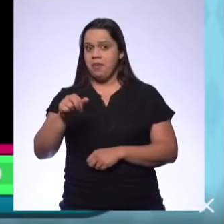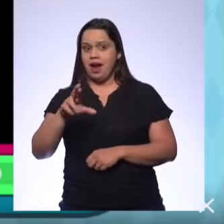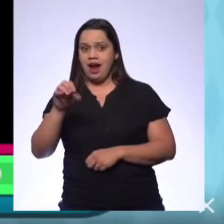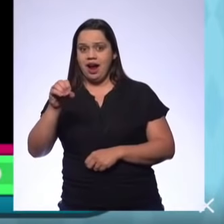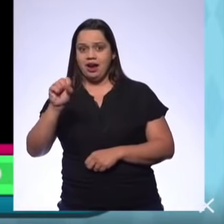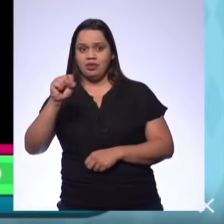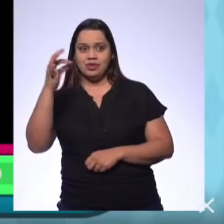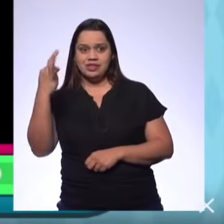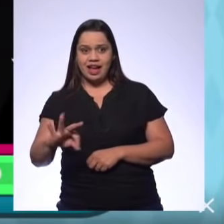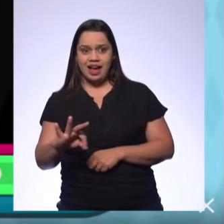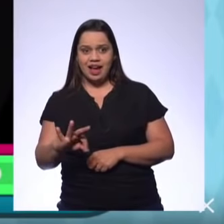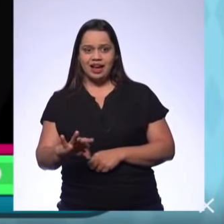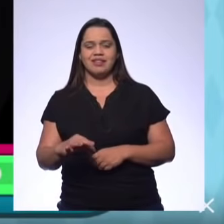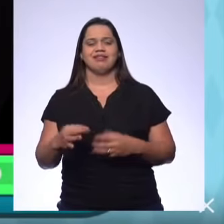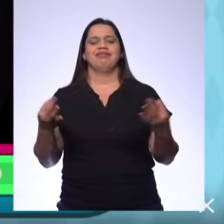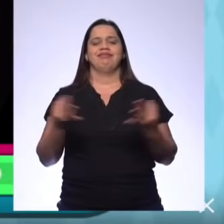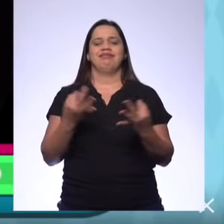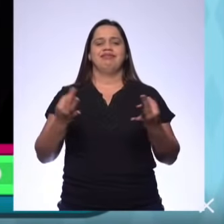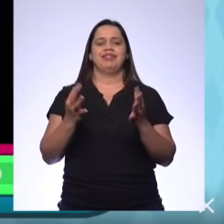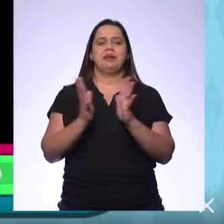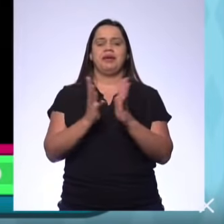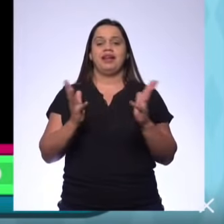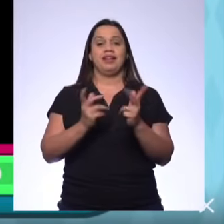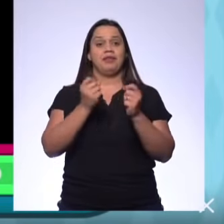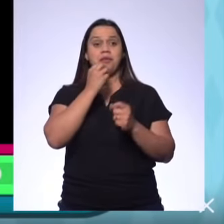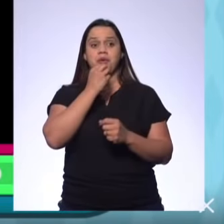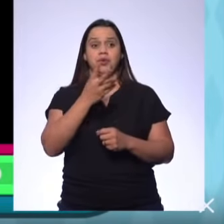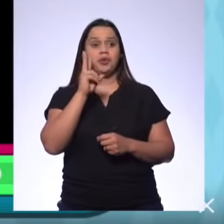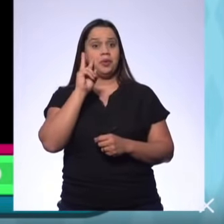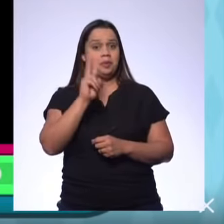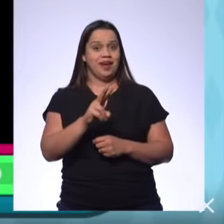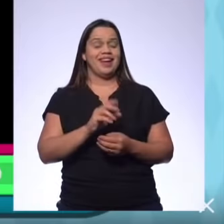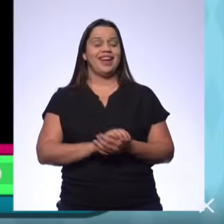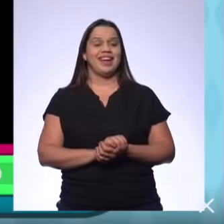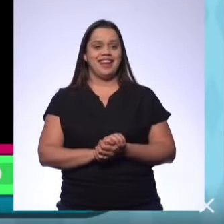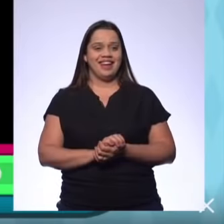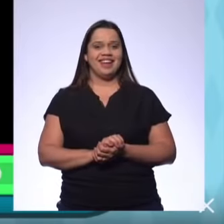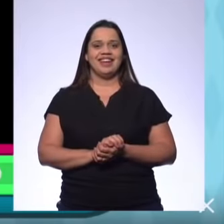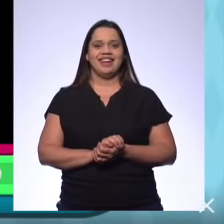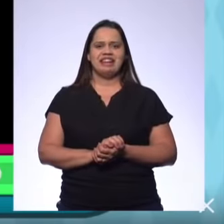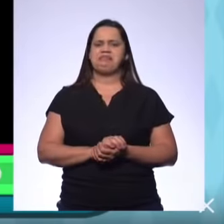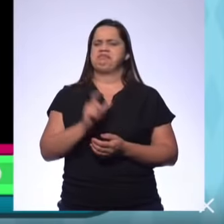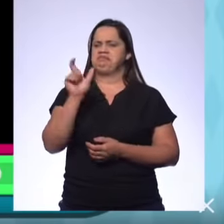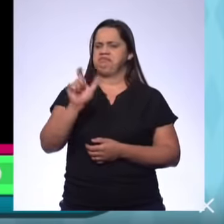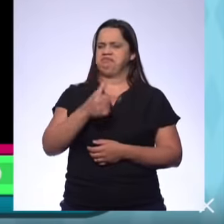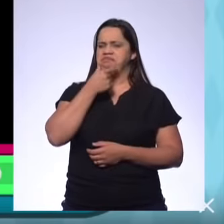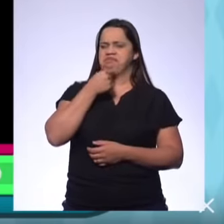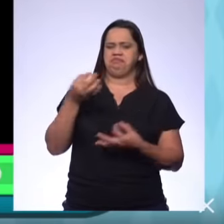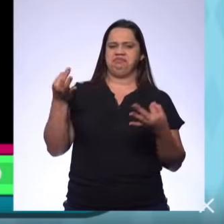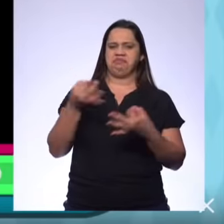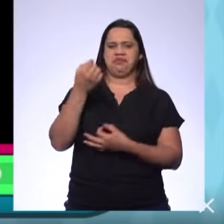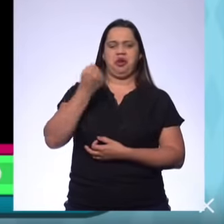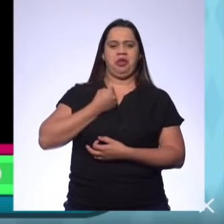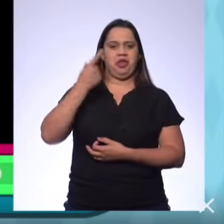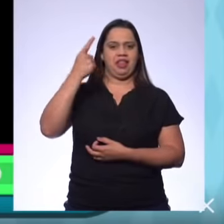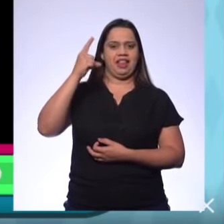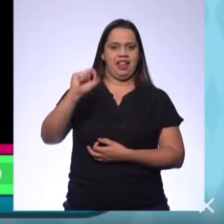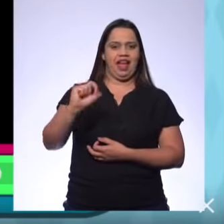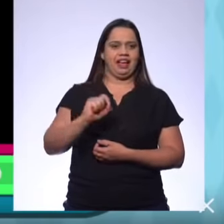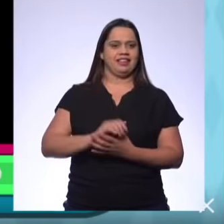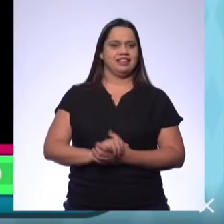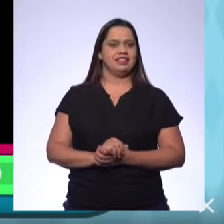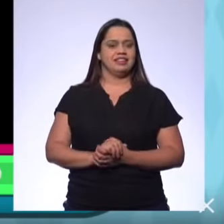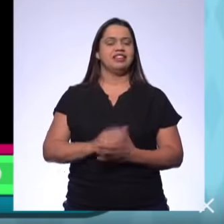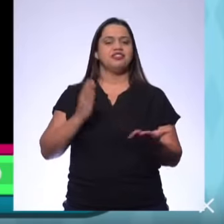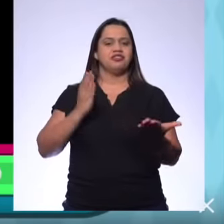Oh, wonderful! Não sei se ele acertou também. Ah, Marcos! Menino nota 10, hein? Exatamente, ó. Passou já o Marcos.